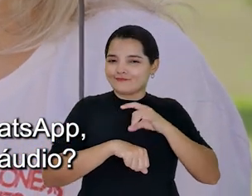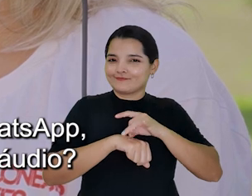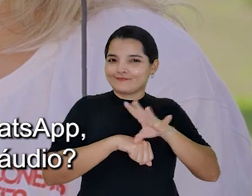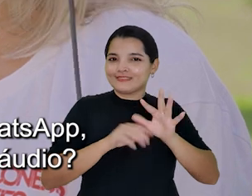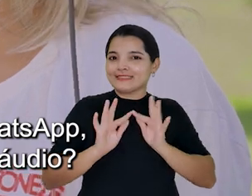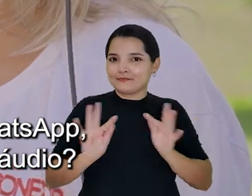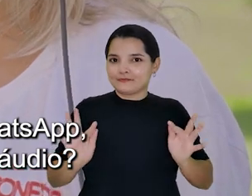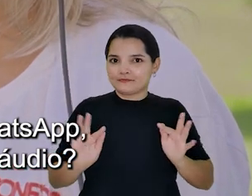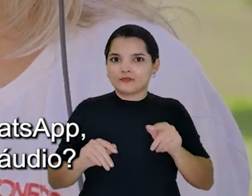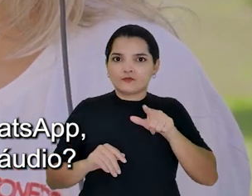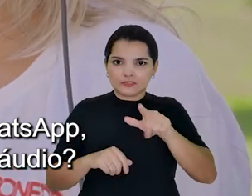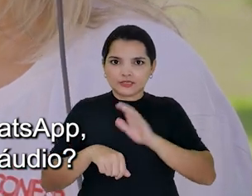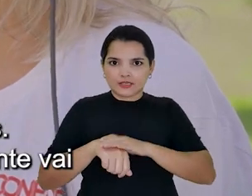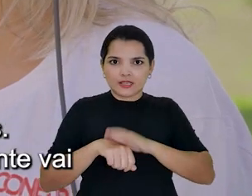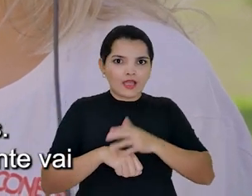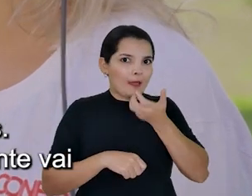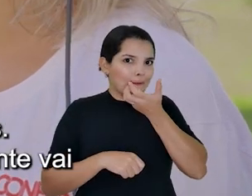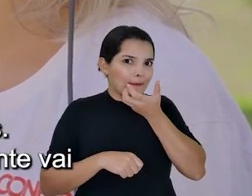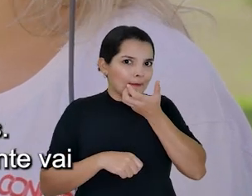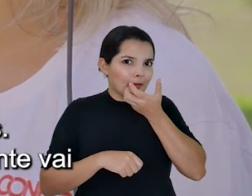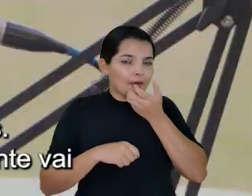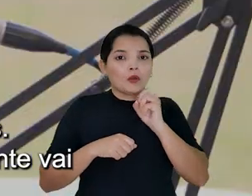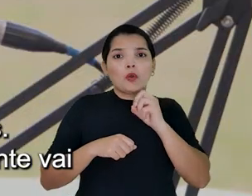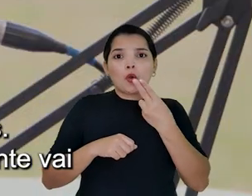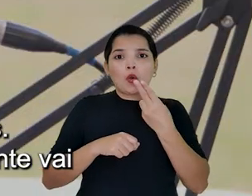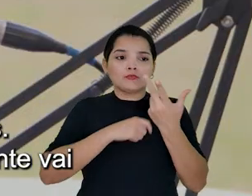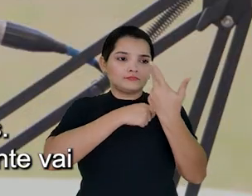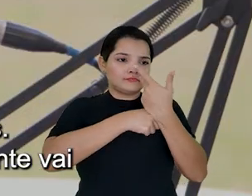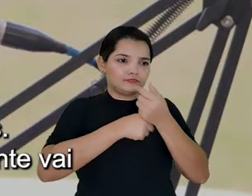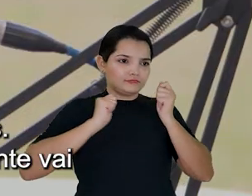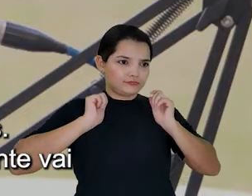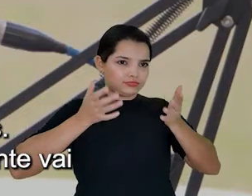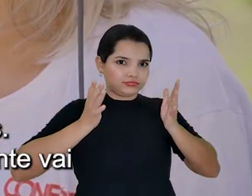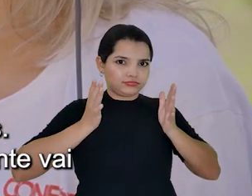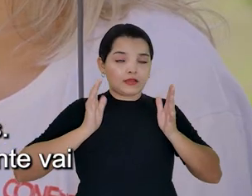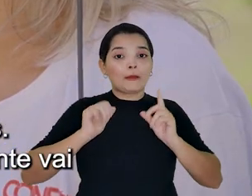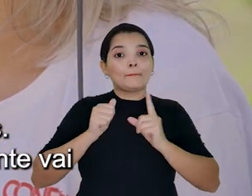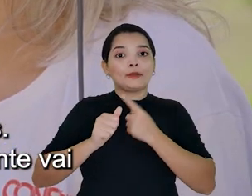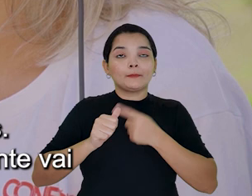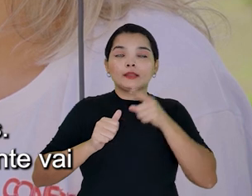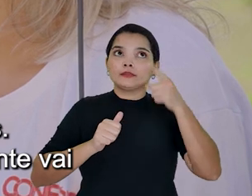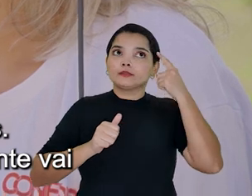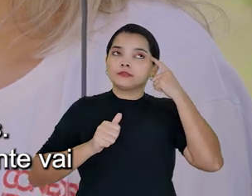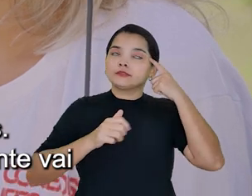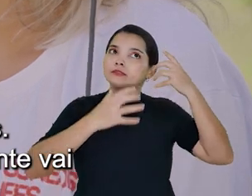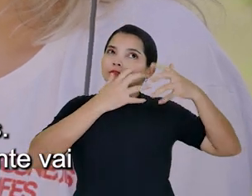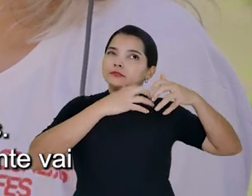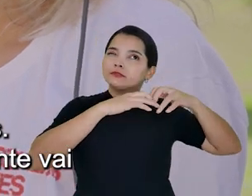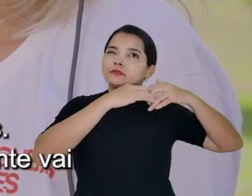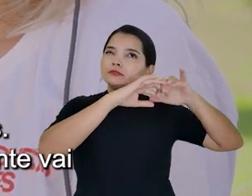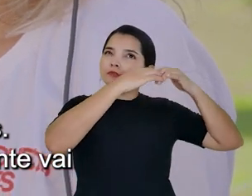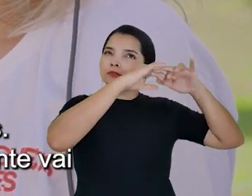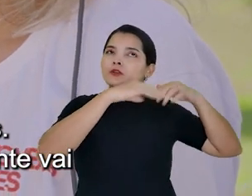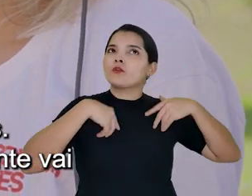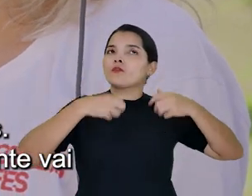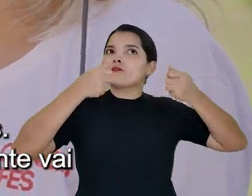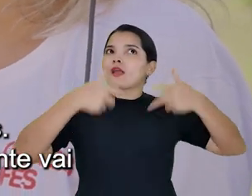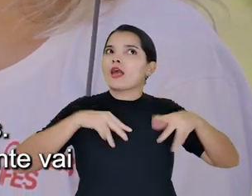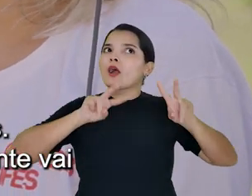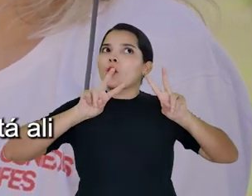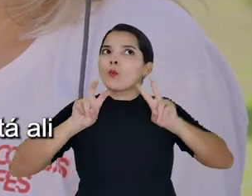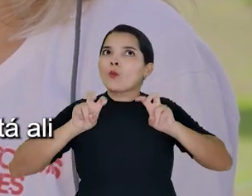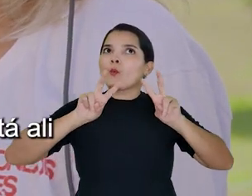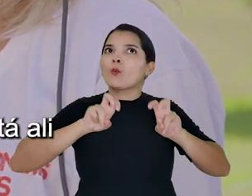simples vai gravar áudio Pense primeiro Uhum E fale depois grave depois porque às vezes a gente grava